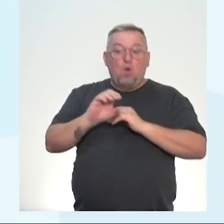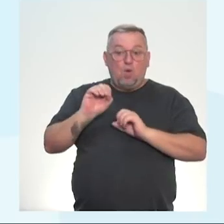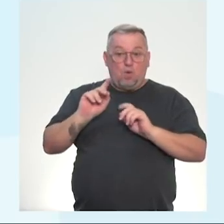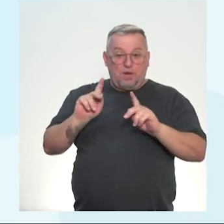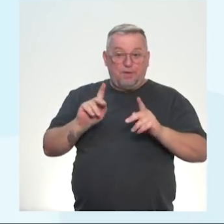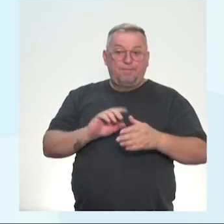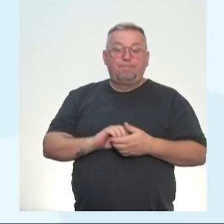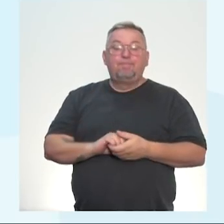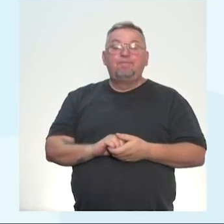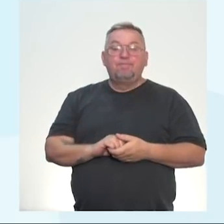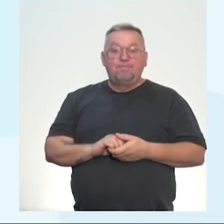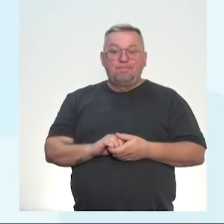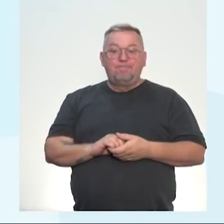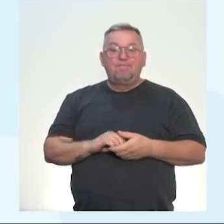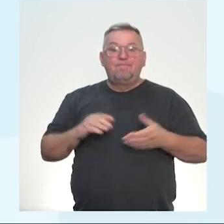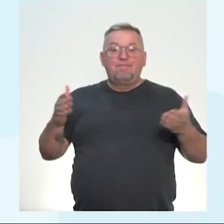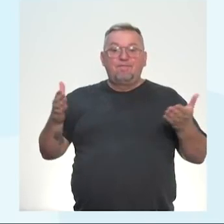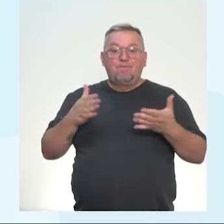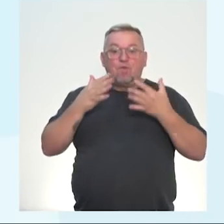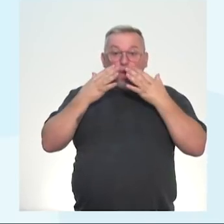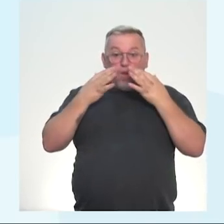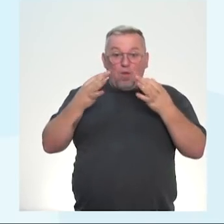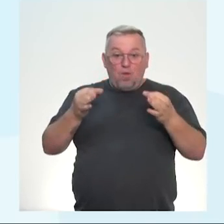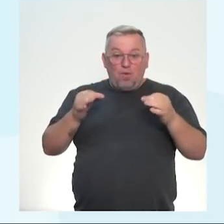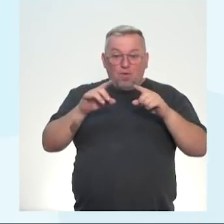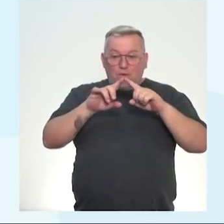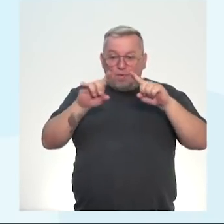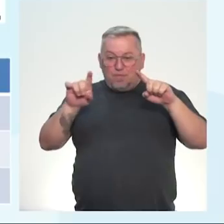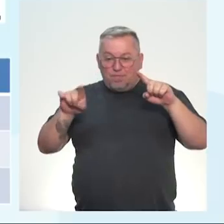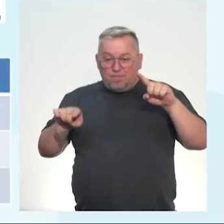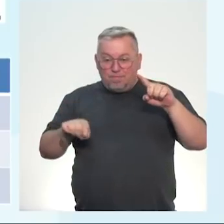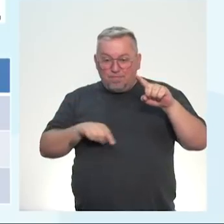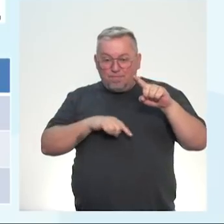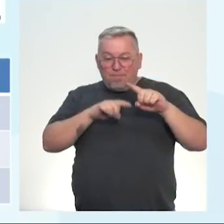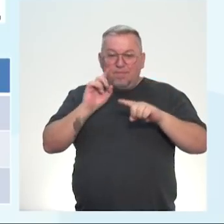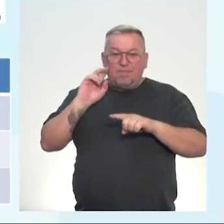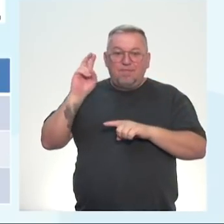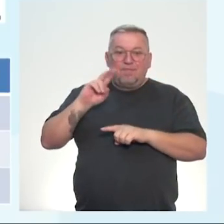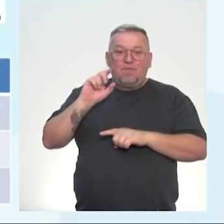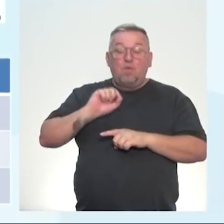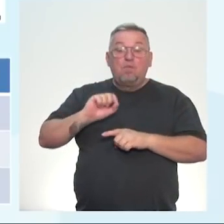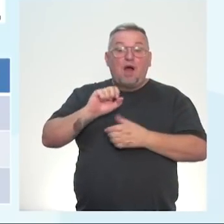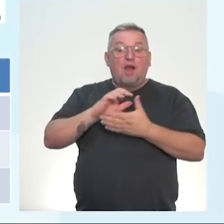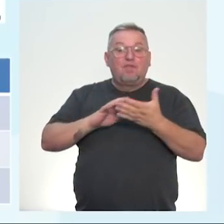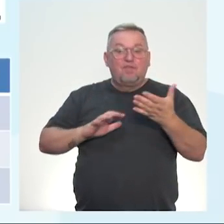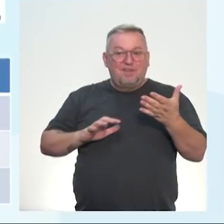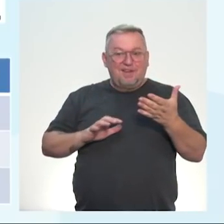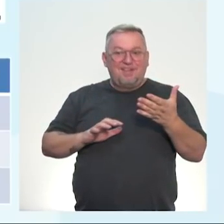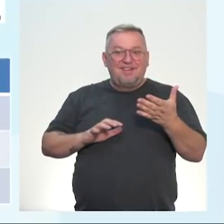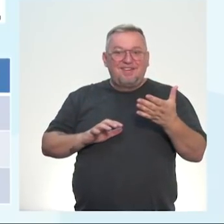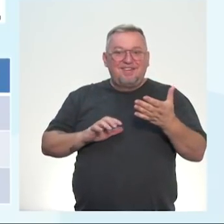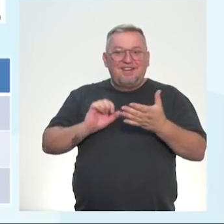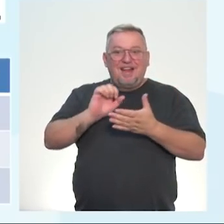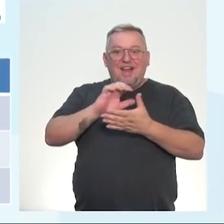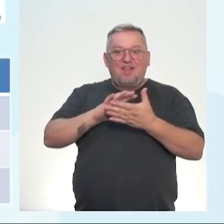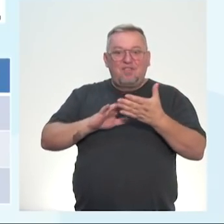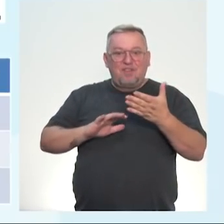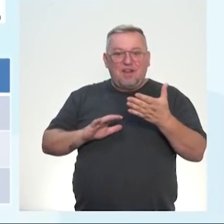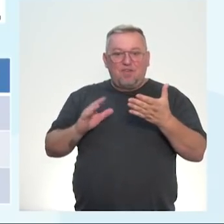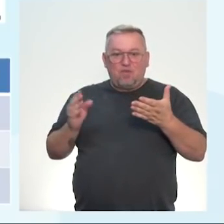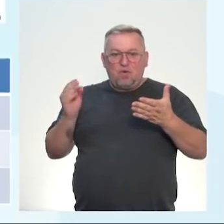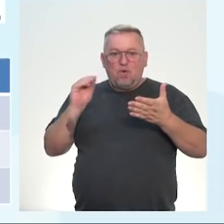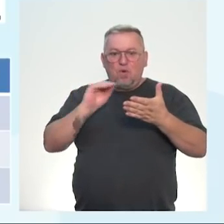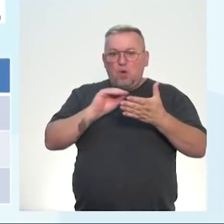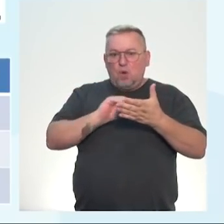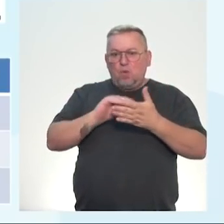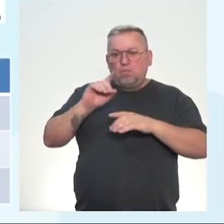Tony? Show! Ok, então observando esse quadrilátero, nós vamos aí ver uma atividade. A atividade eu coloco, tá lá